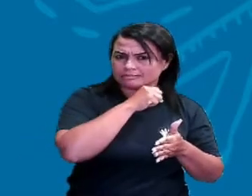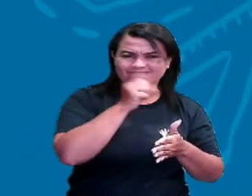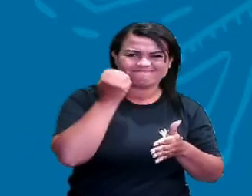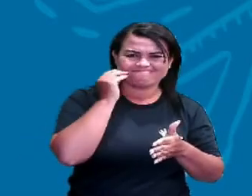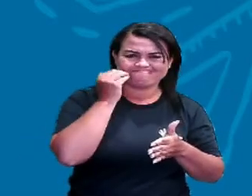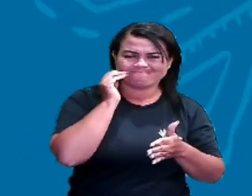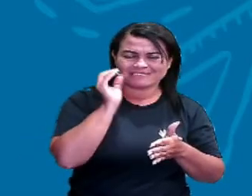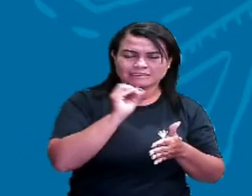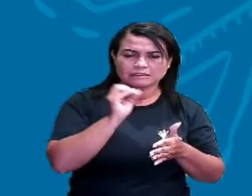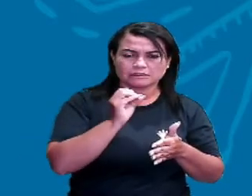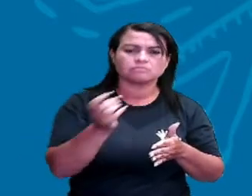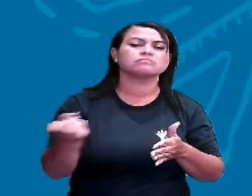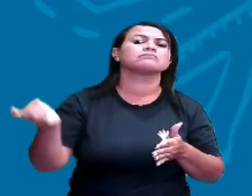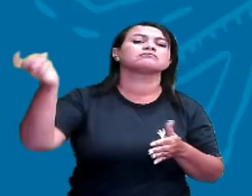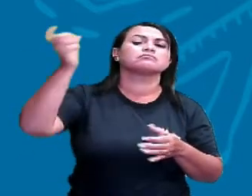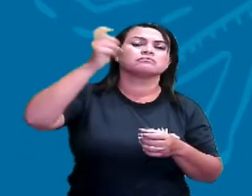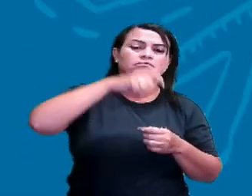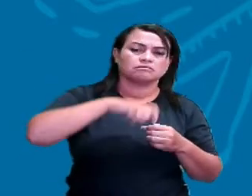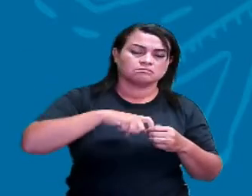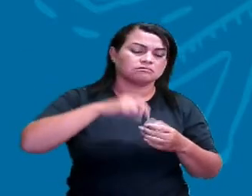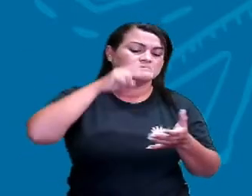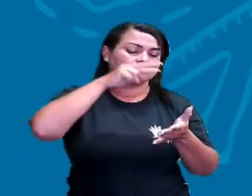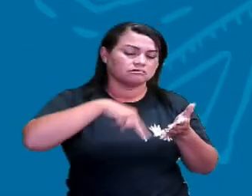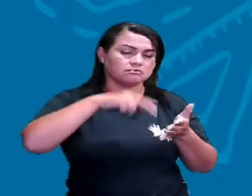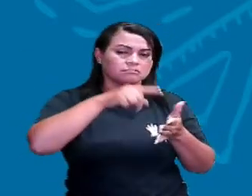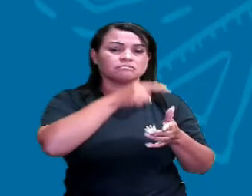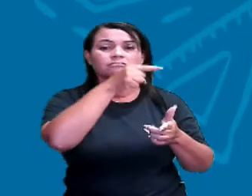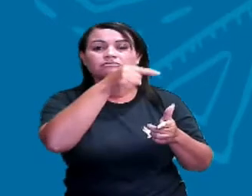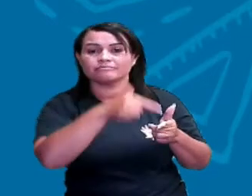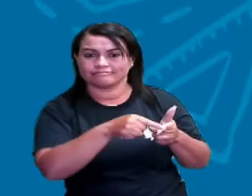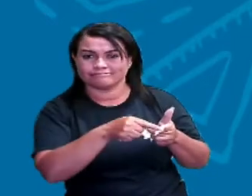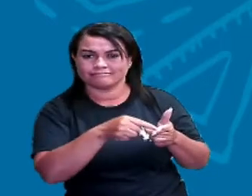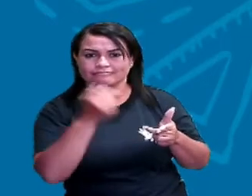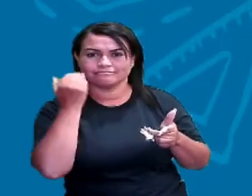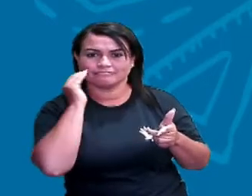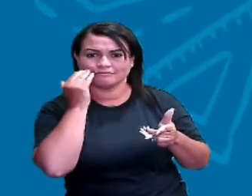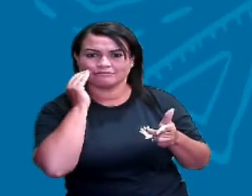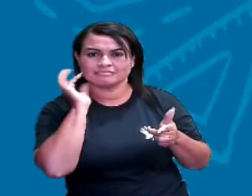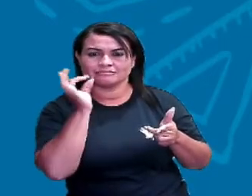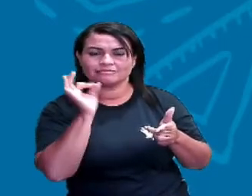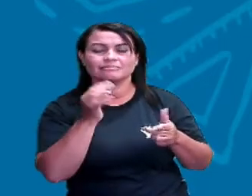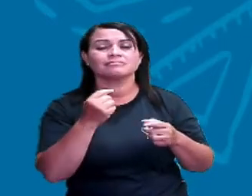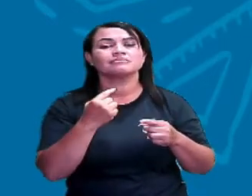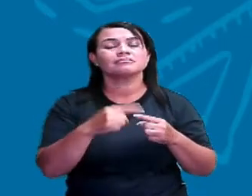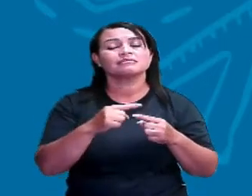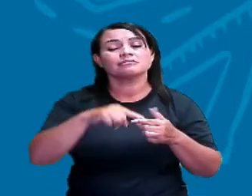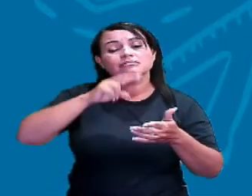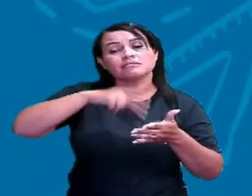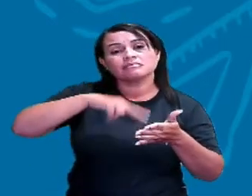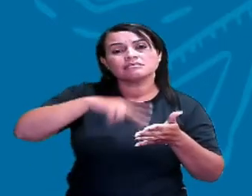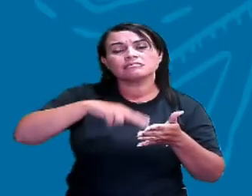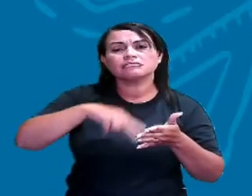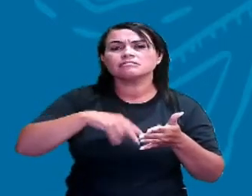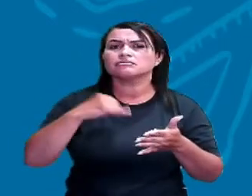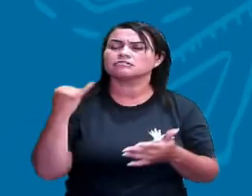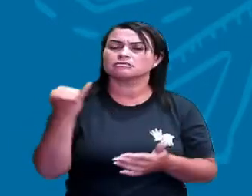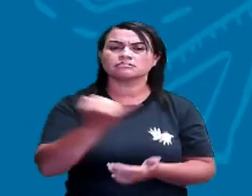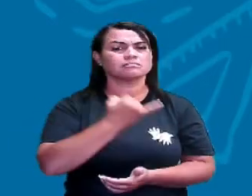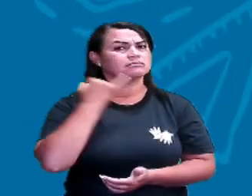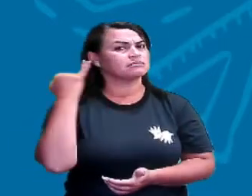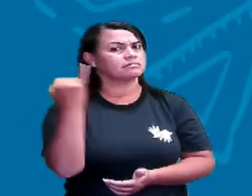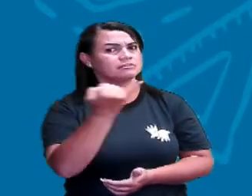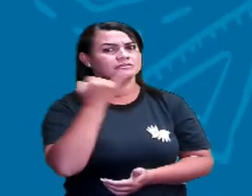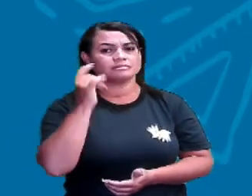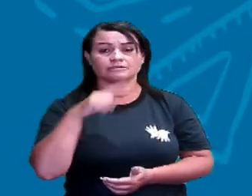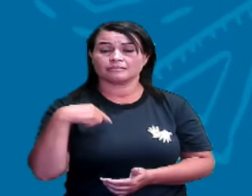entendi nada. Volta e vai ler novamente, tá certo? A leitura é de suma importância para a